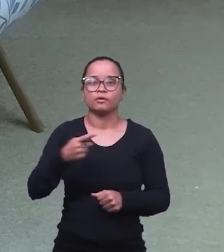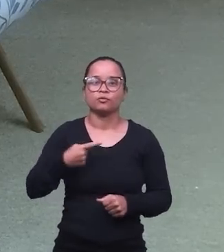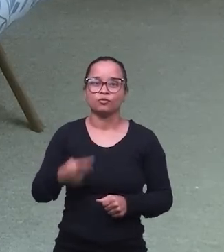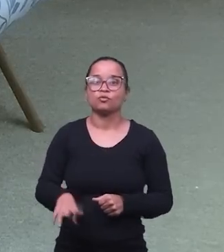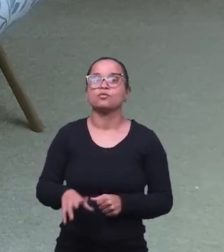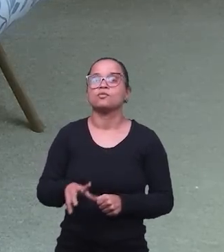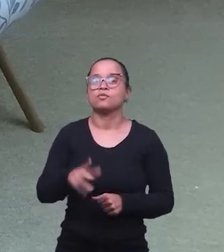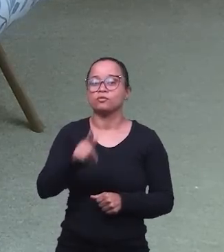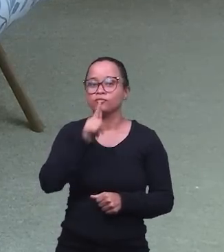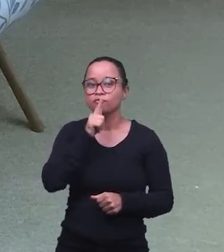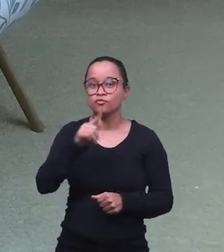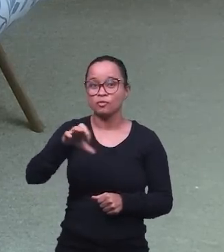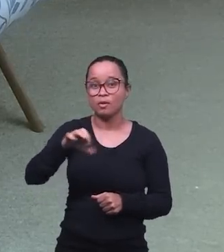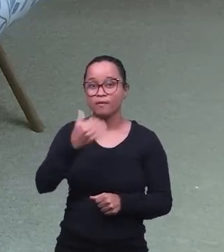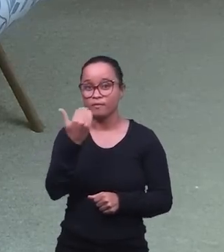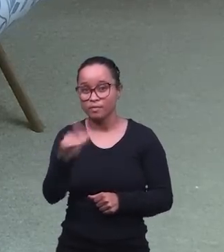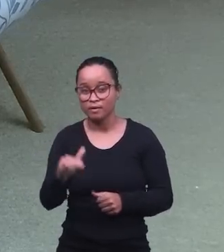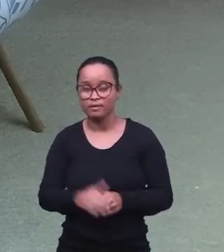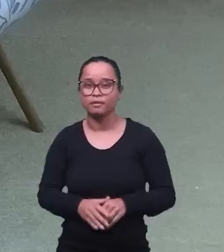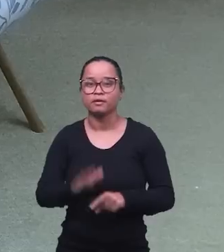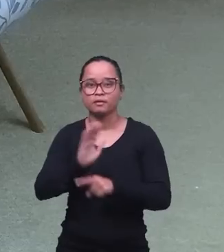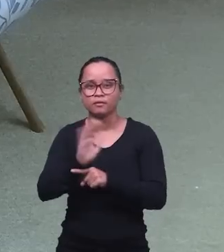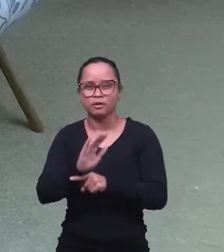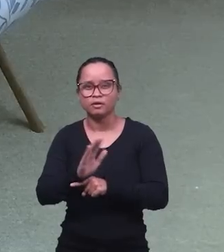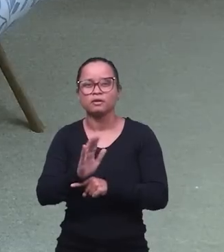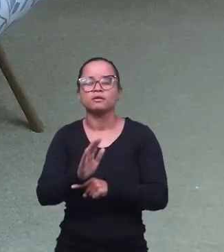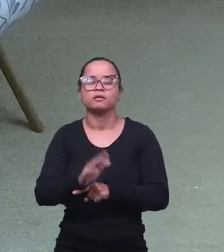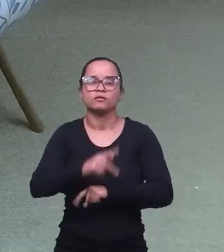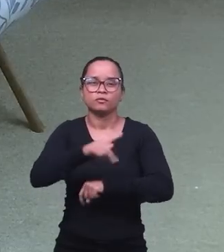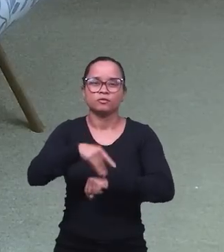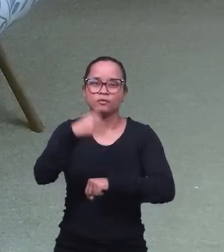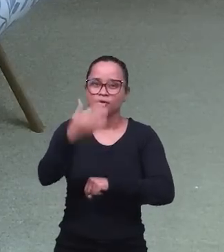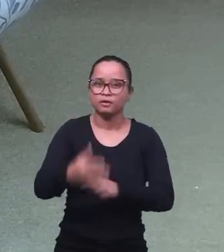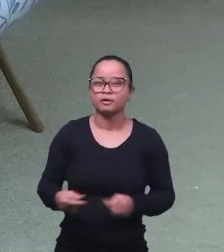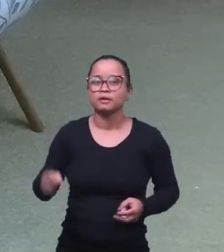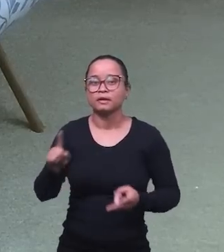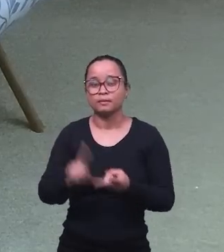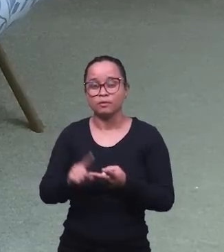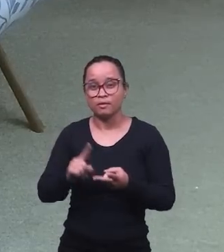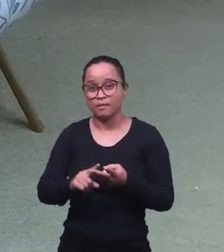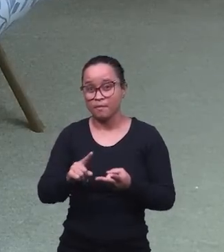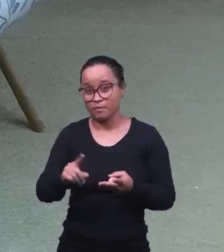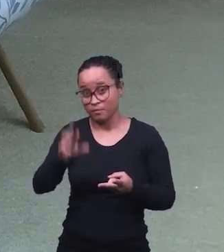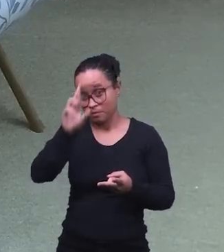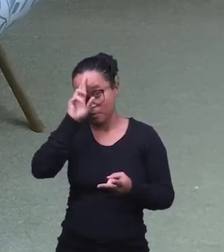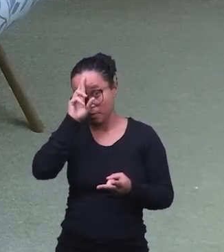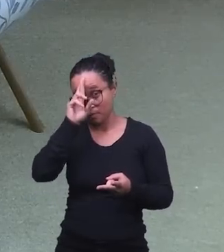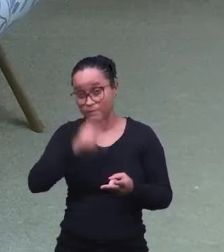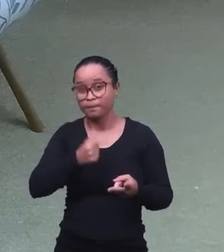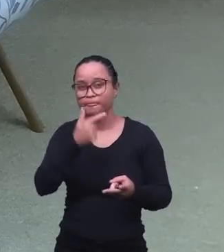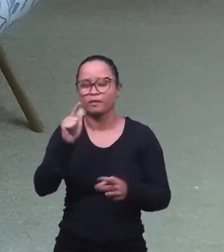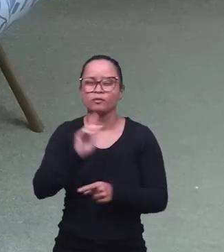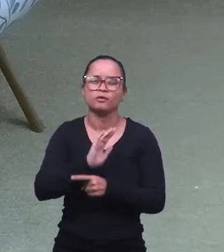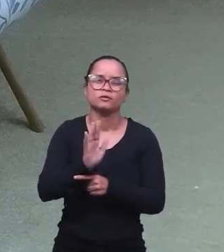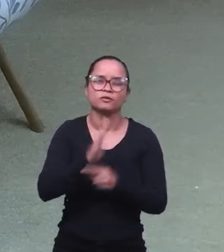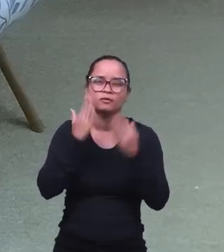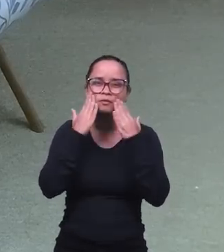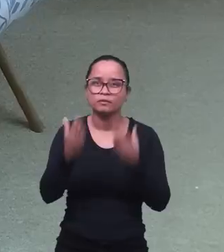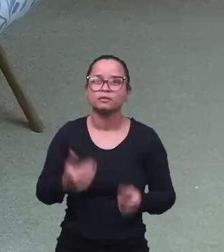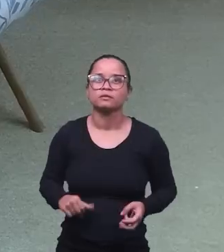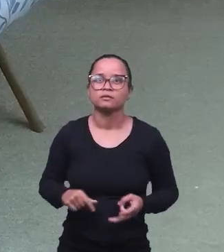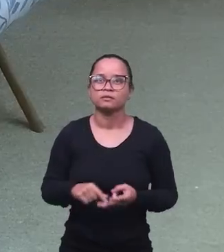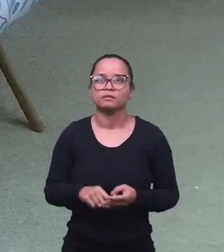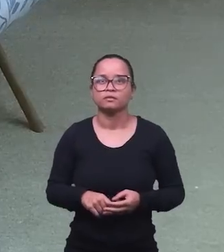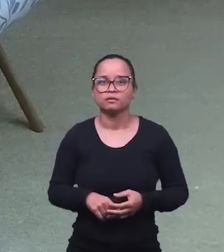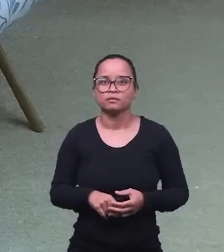Pastor Gilson, às 9h30 da manhã, onde ele apresenta vídeos do exterior. Depois, ao meio-dia, ele apresenta outros vídeos.